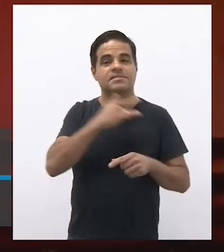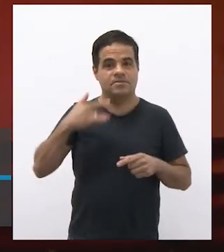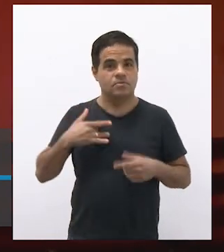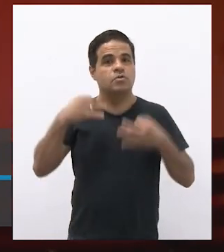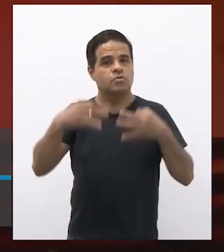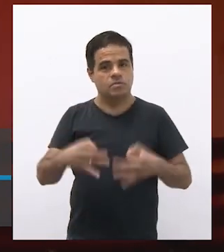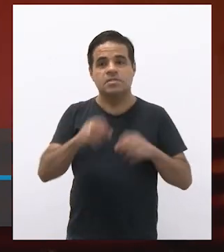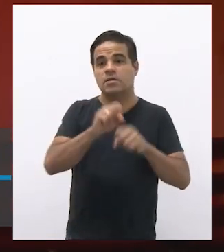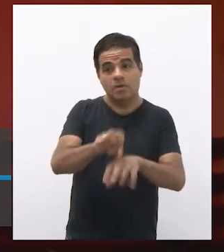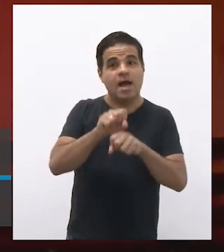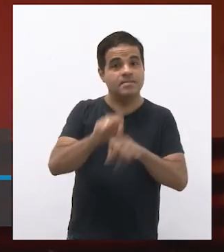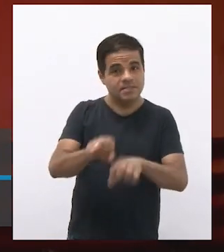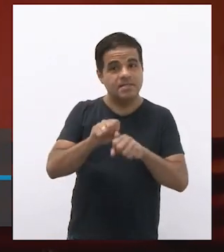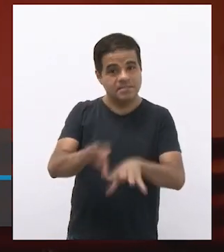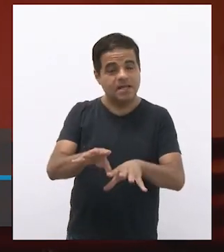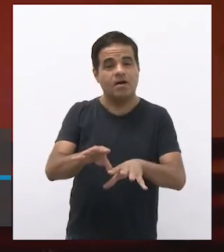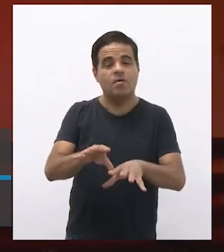Justiça e Educação.